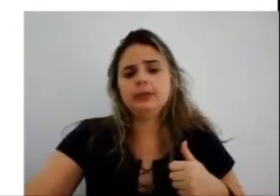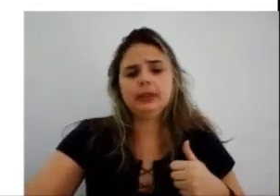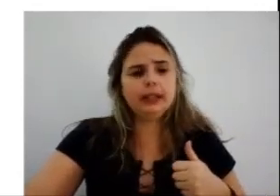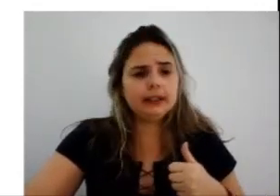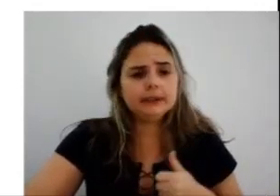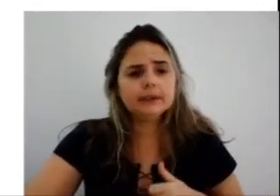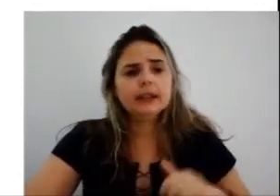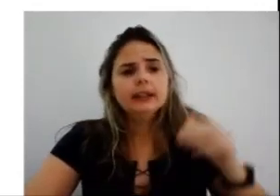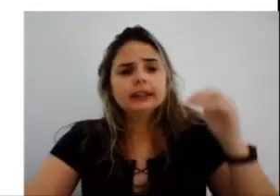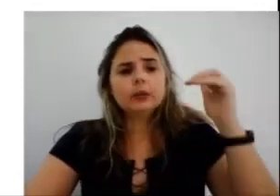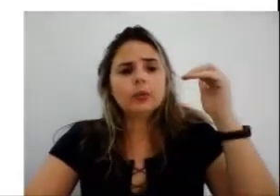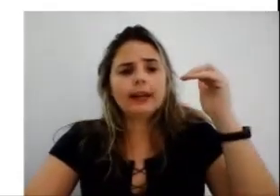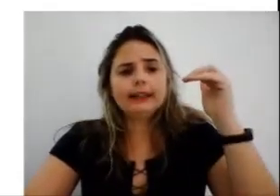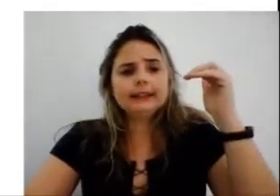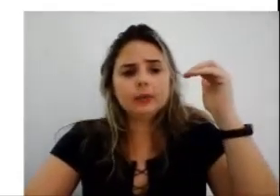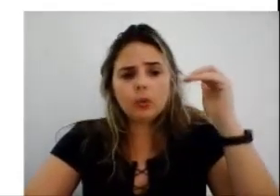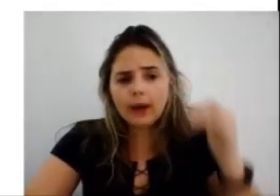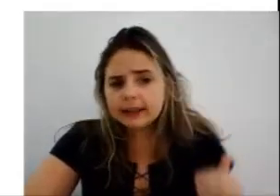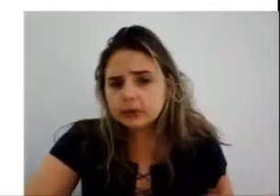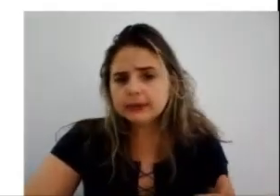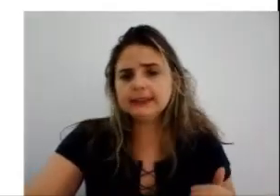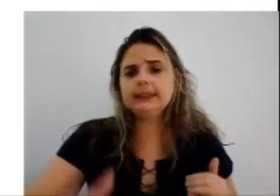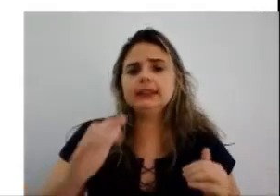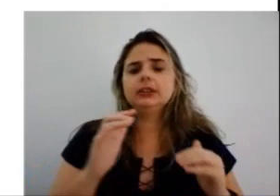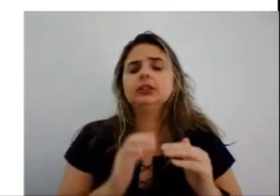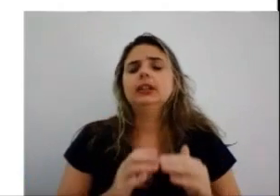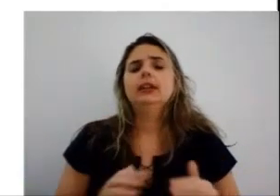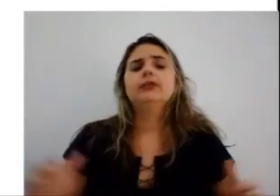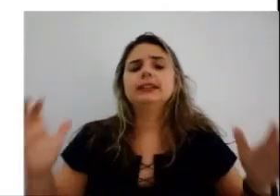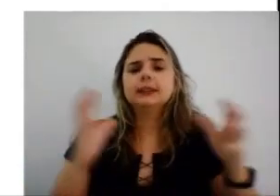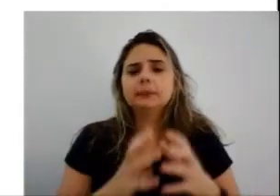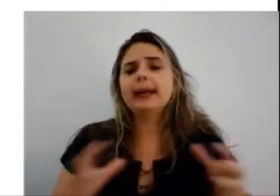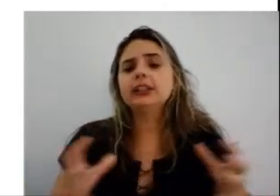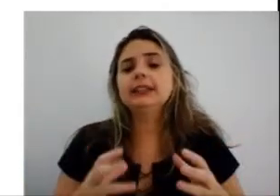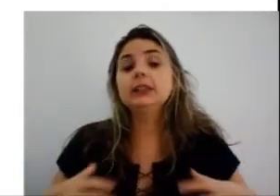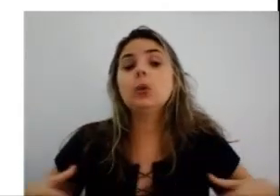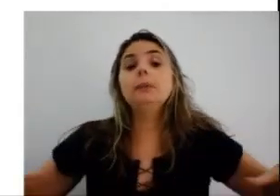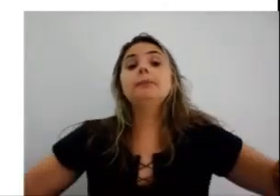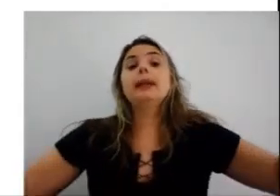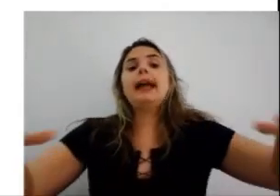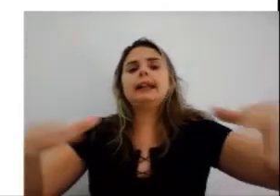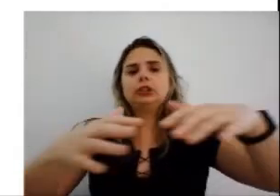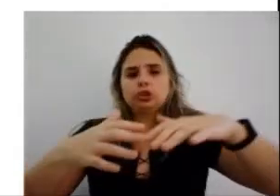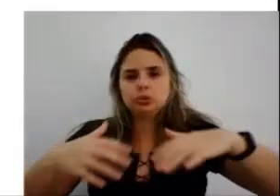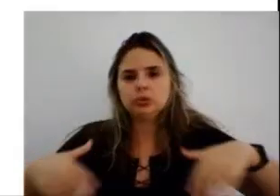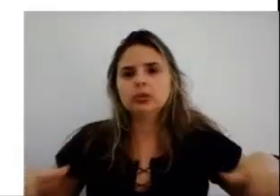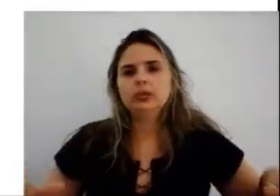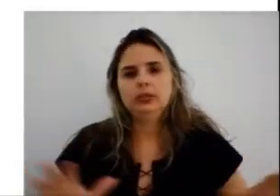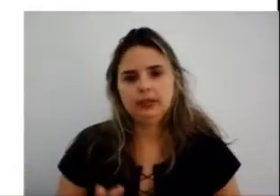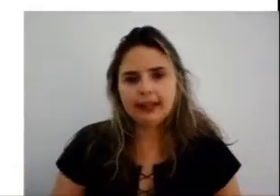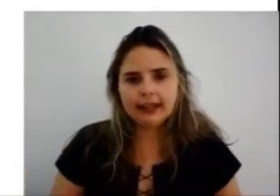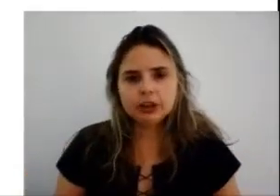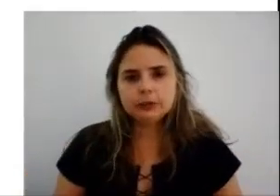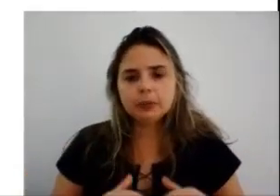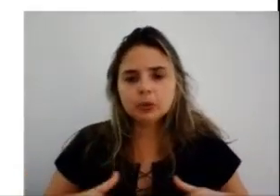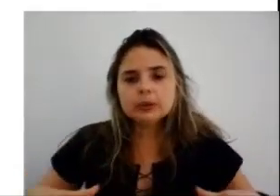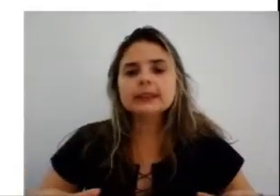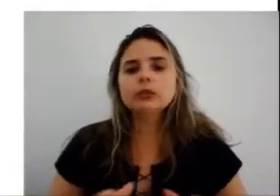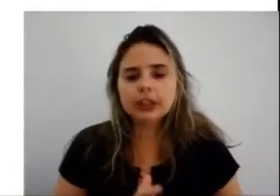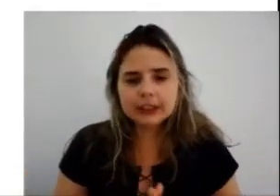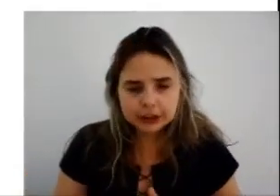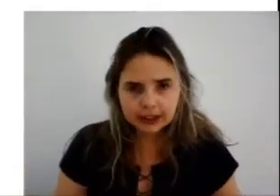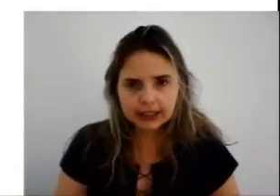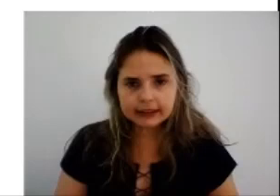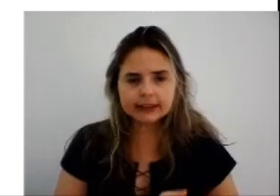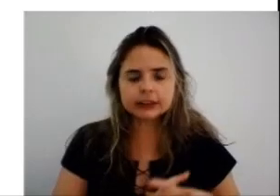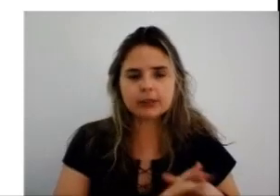Passo, ok? Então, aí são quatro usinas fazendo parte desse complexo, né, de produção